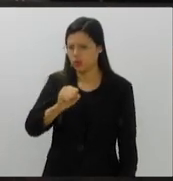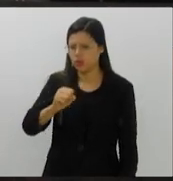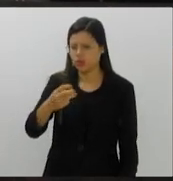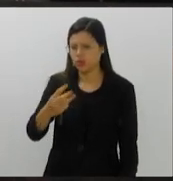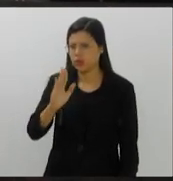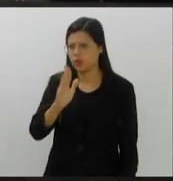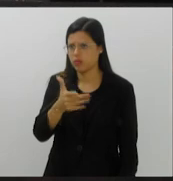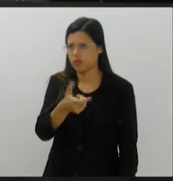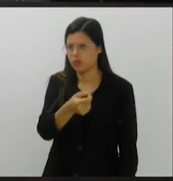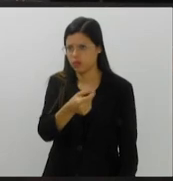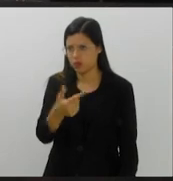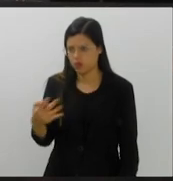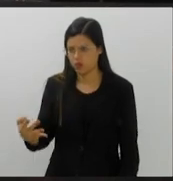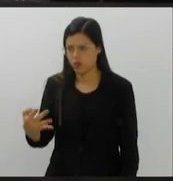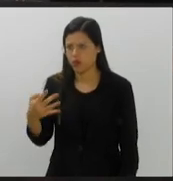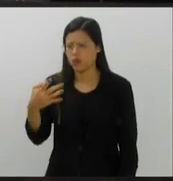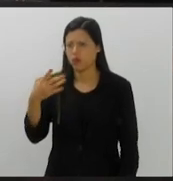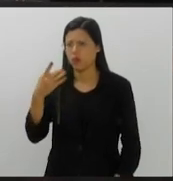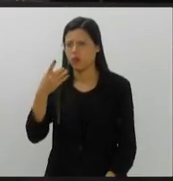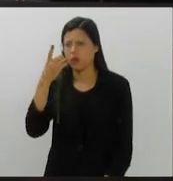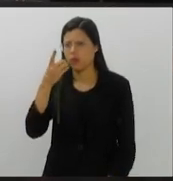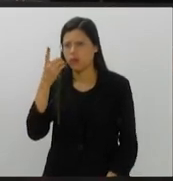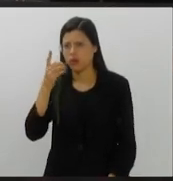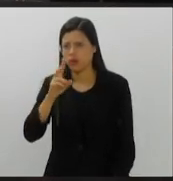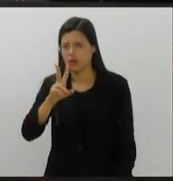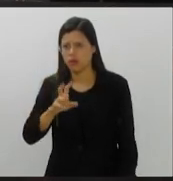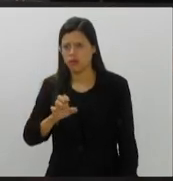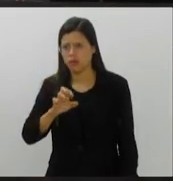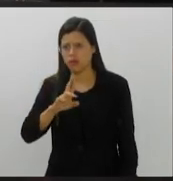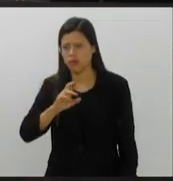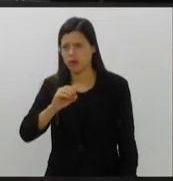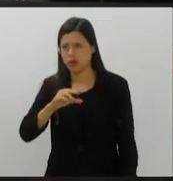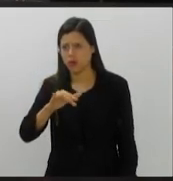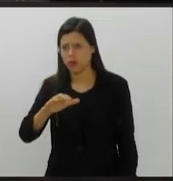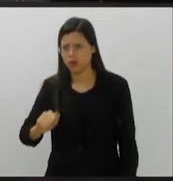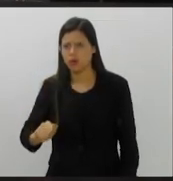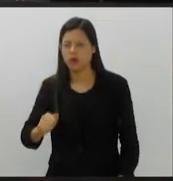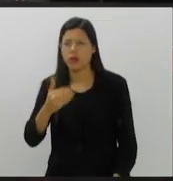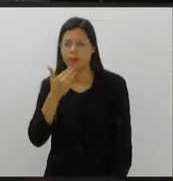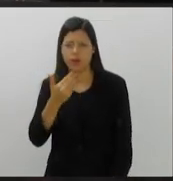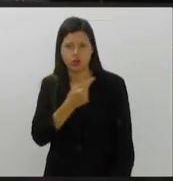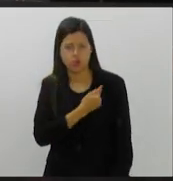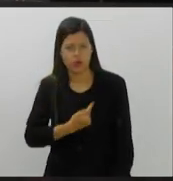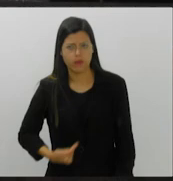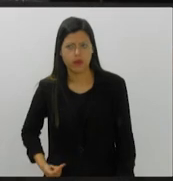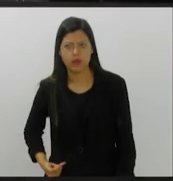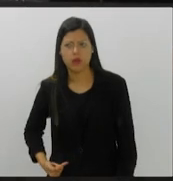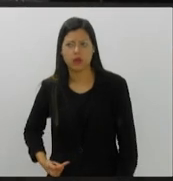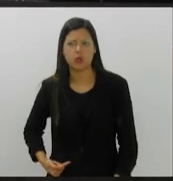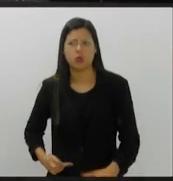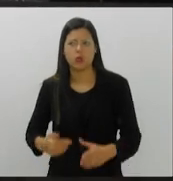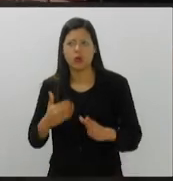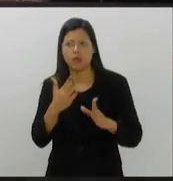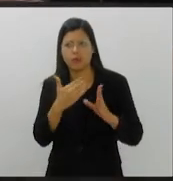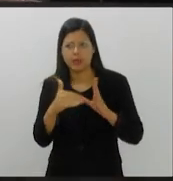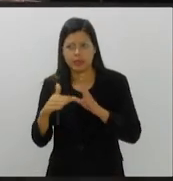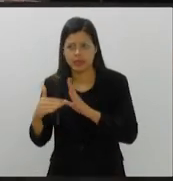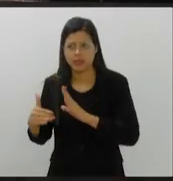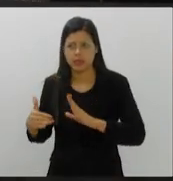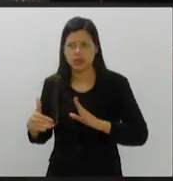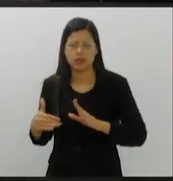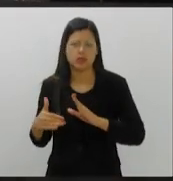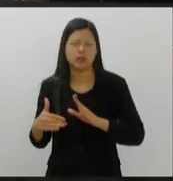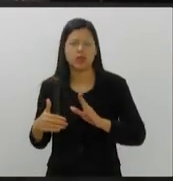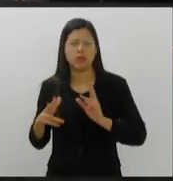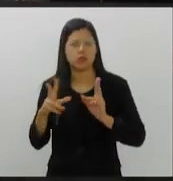24, de autoria da deputada Verônica Lima, que solicita ao excelentíssimo senhor governador do estado do Rio de Janeiro o envio de mensagem